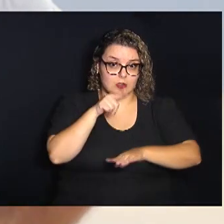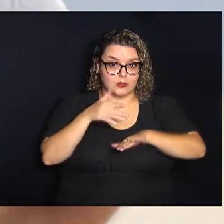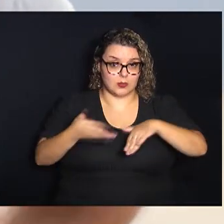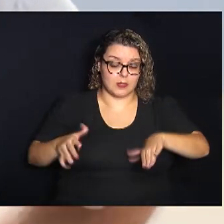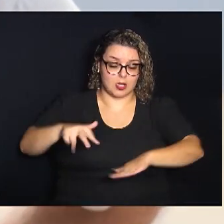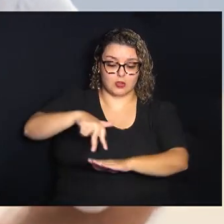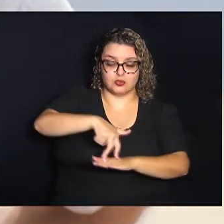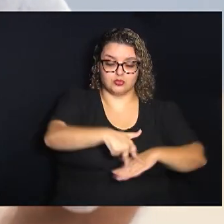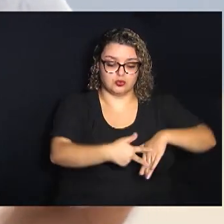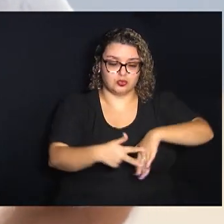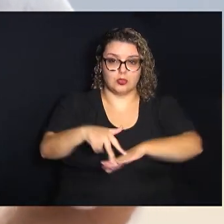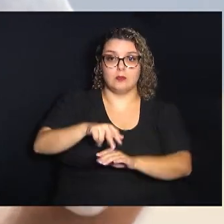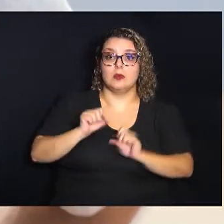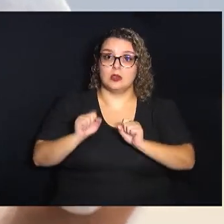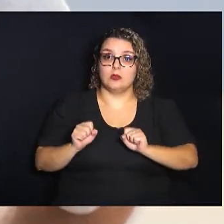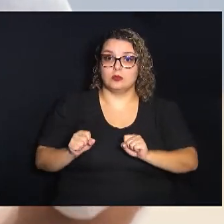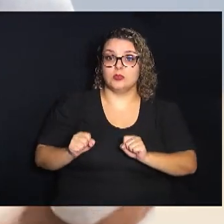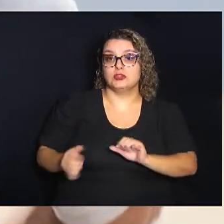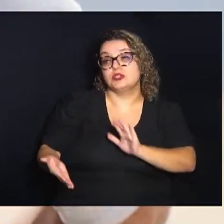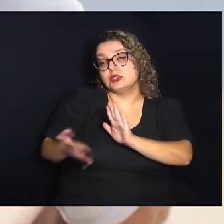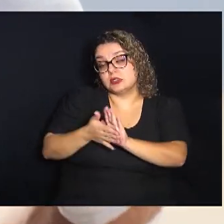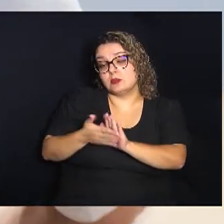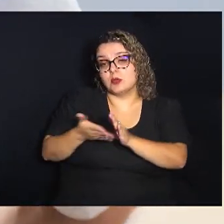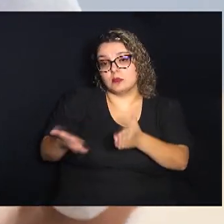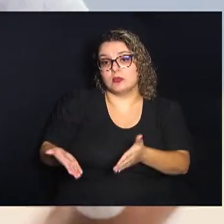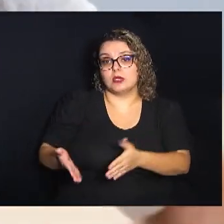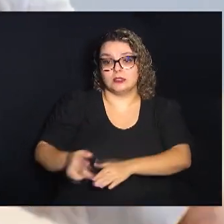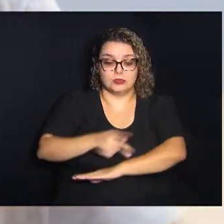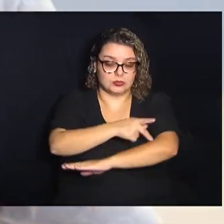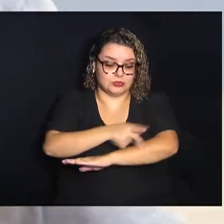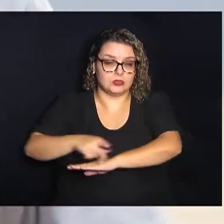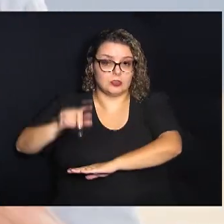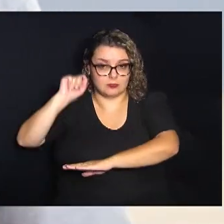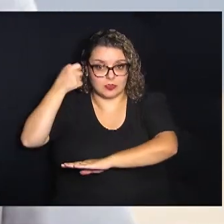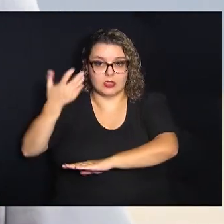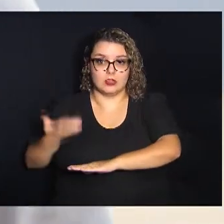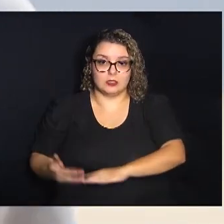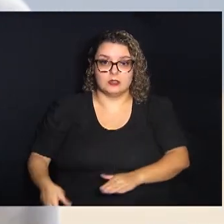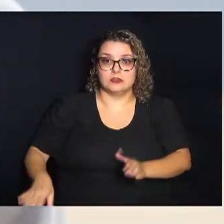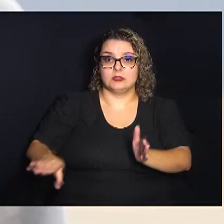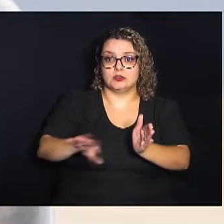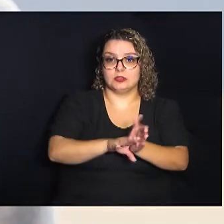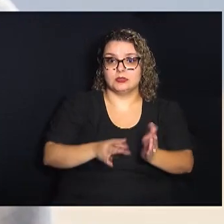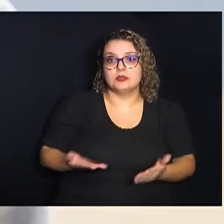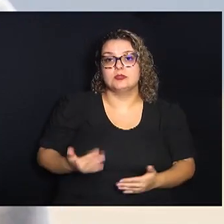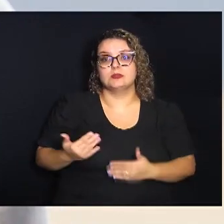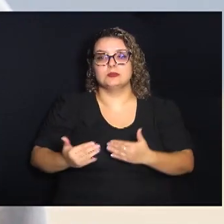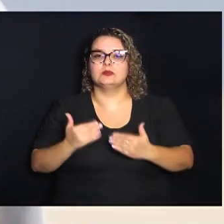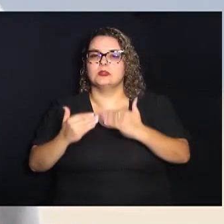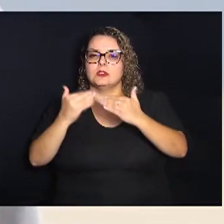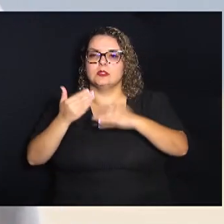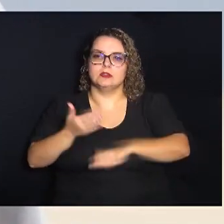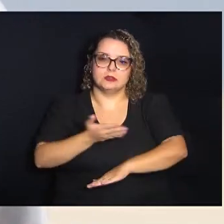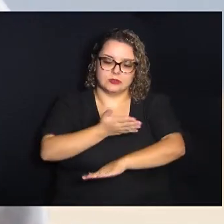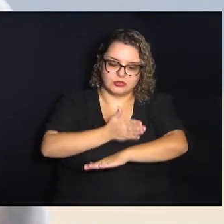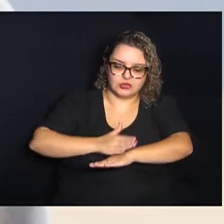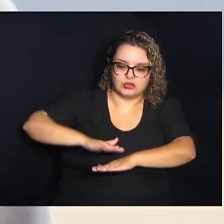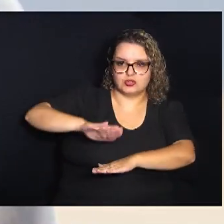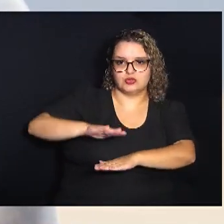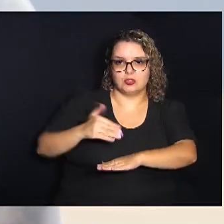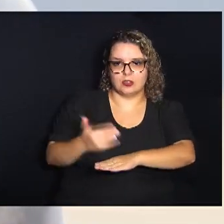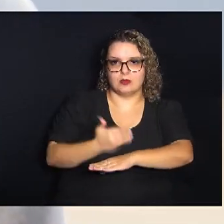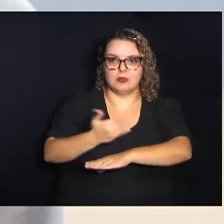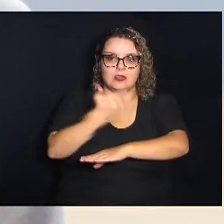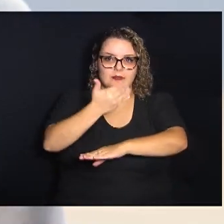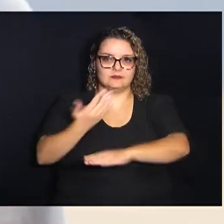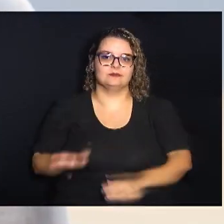fazer aquilo naquela proposta de estar no asfalto e tal, né? Até chegar fase de construção de pista, né? Essa imitação